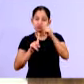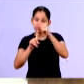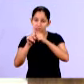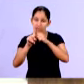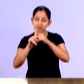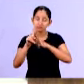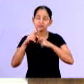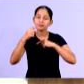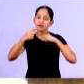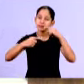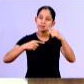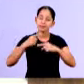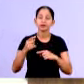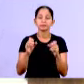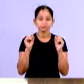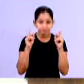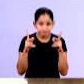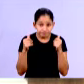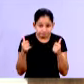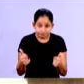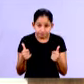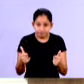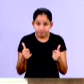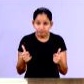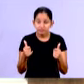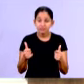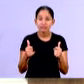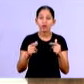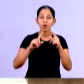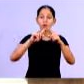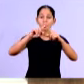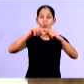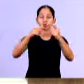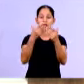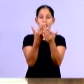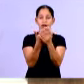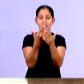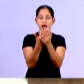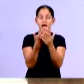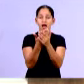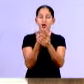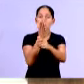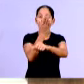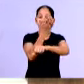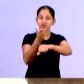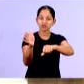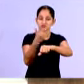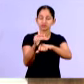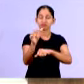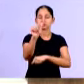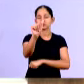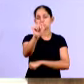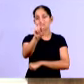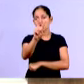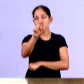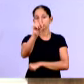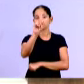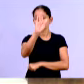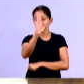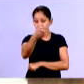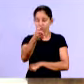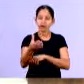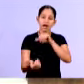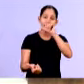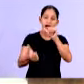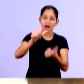30, 360 dias, certo? Então, fica para a próxima aula uma atividade já no AVA, a atividade avaliativa, que é um